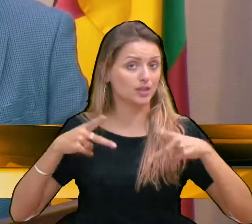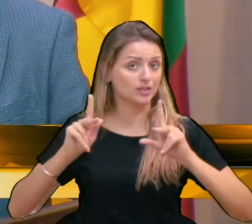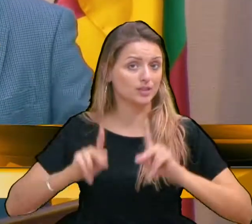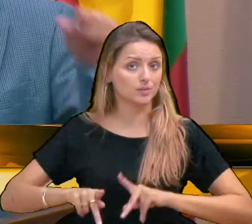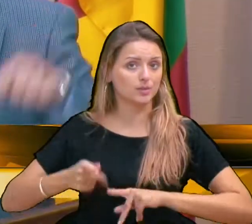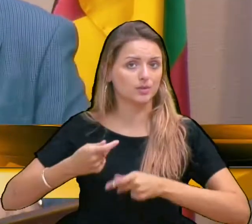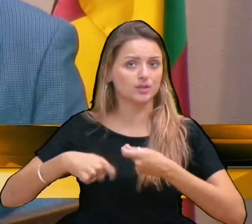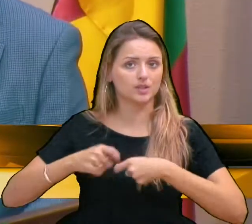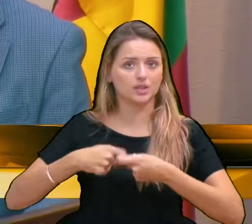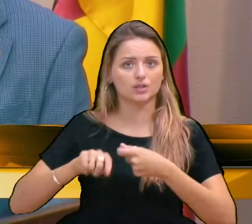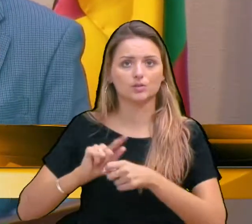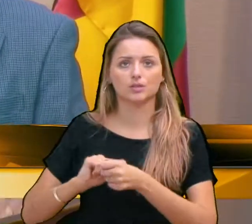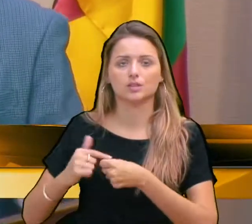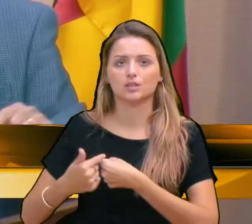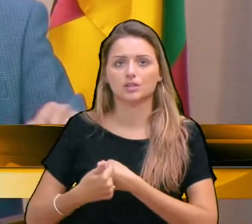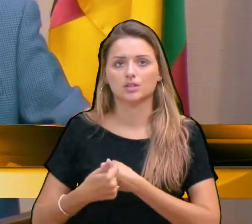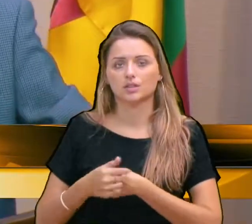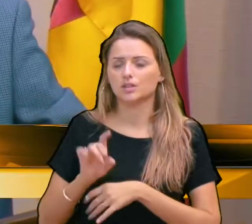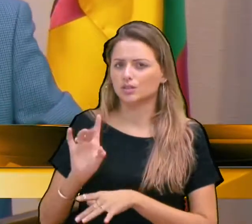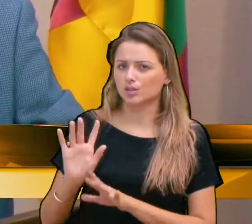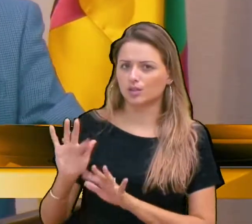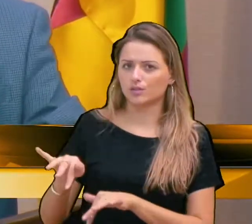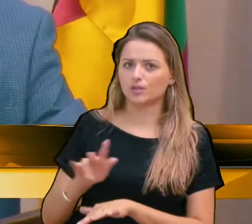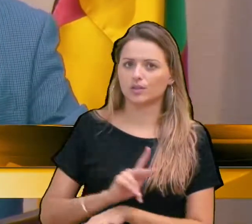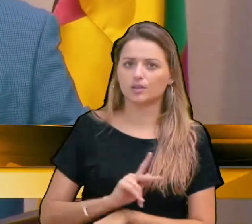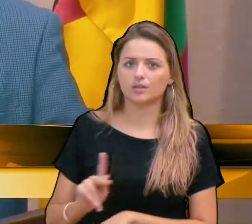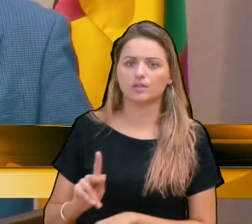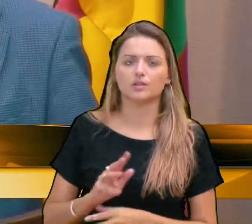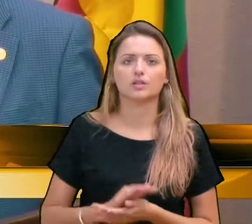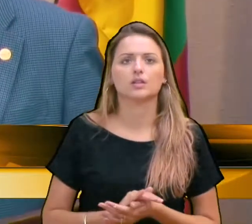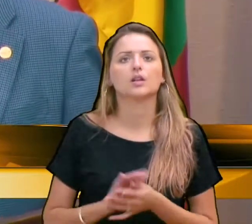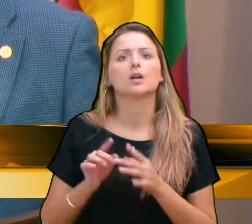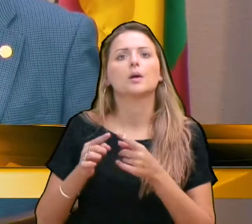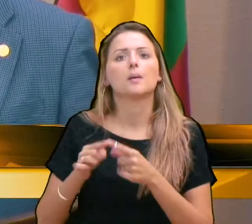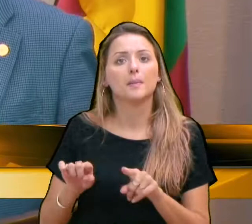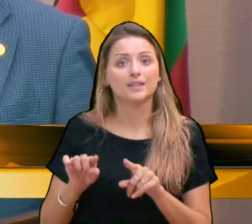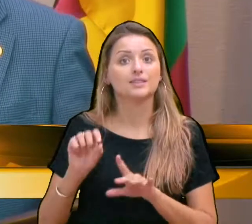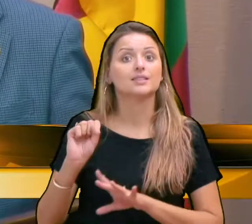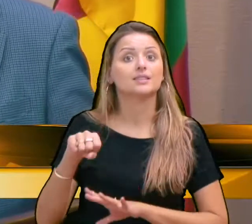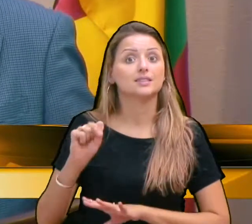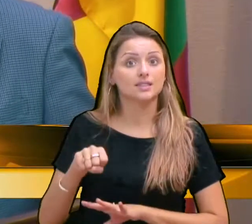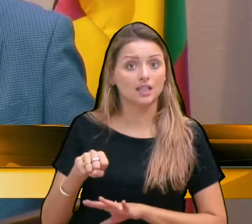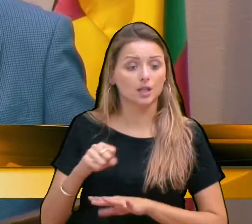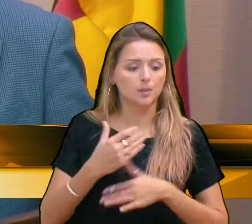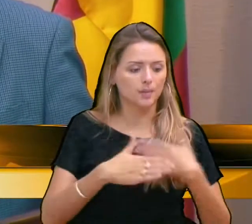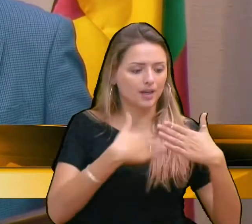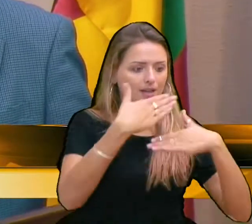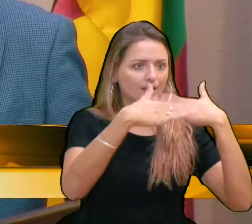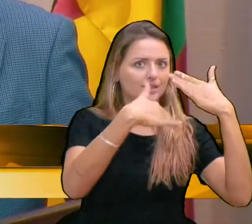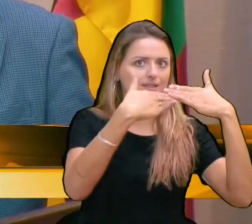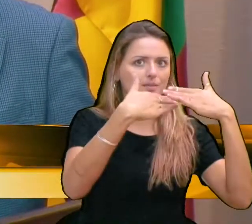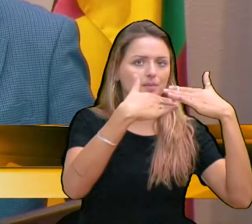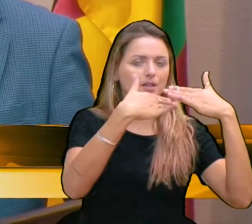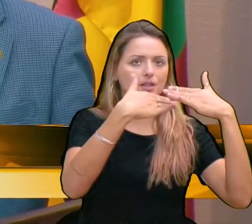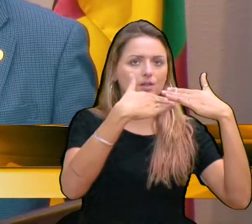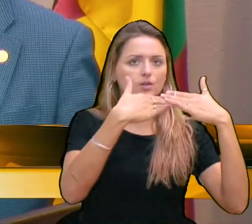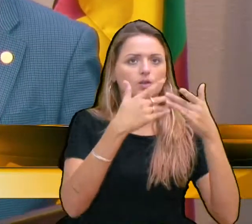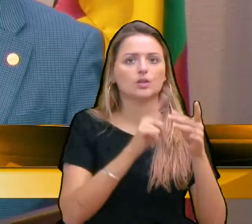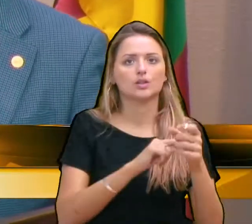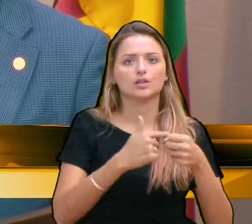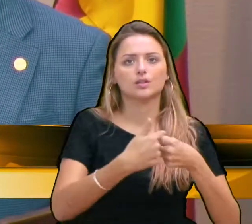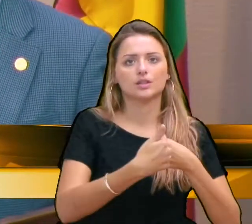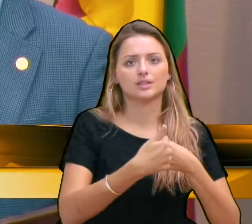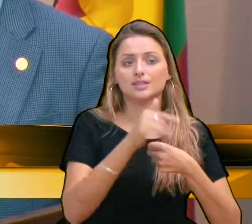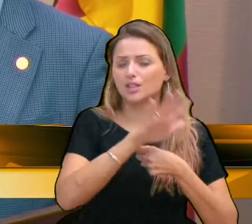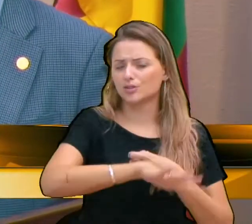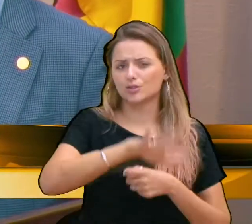administração. Só para terminar, senhor presidente, mas sim para o engrandecimento do município